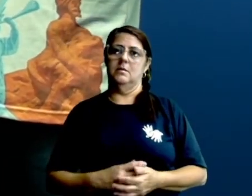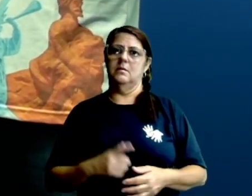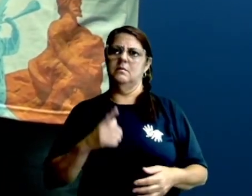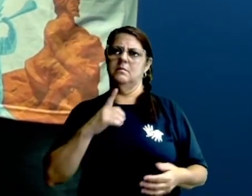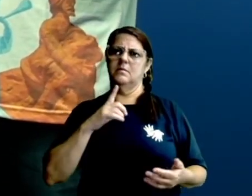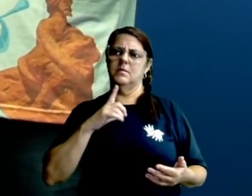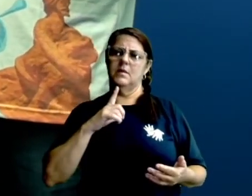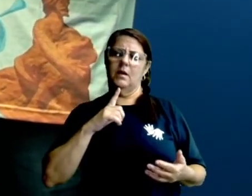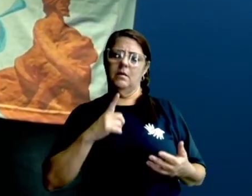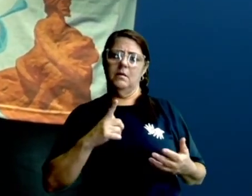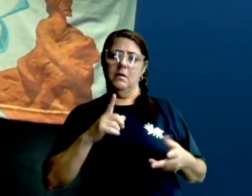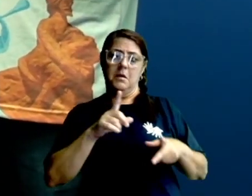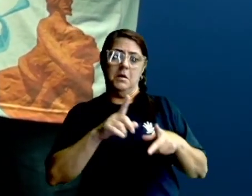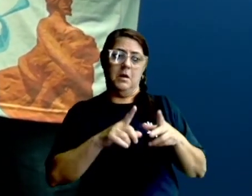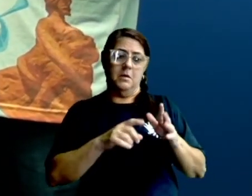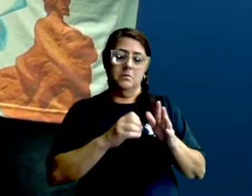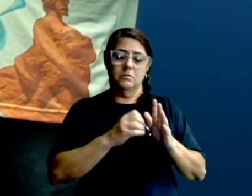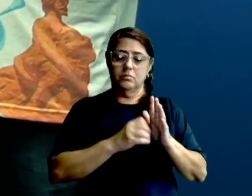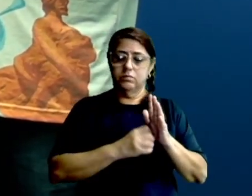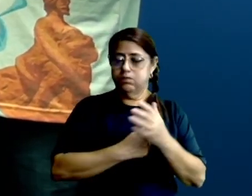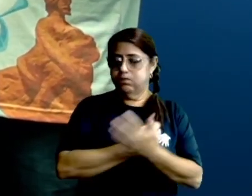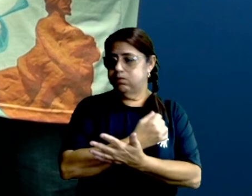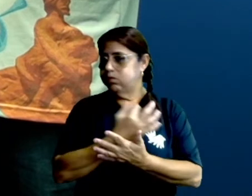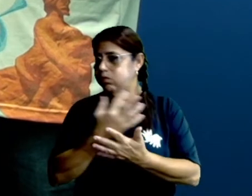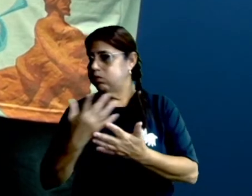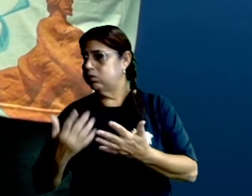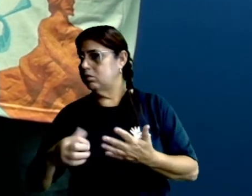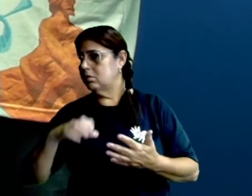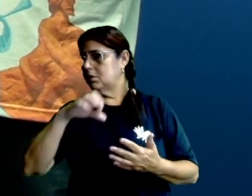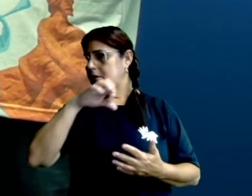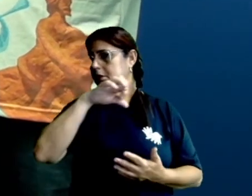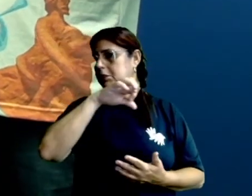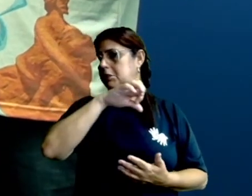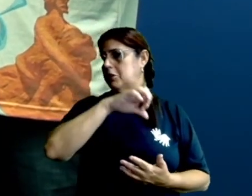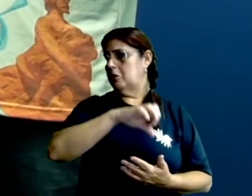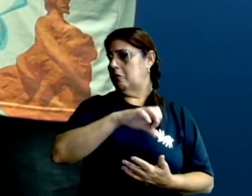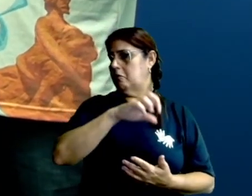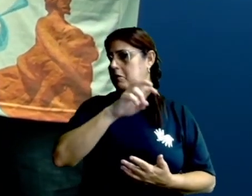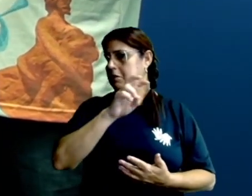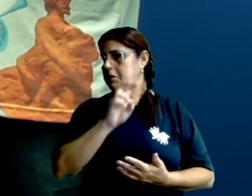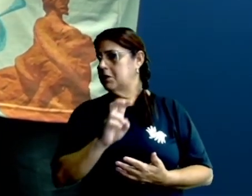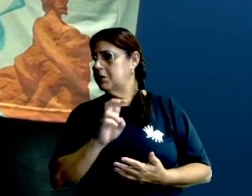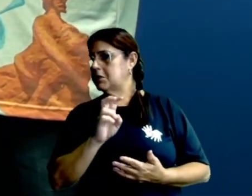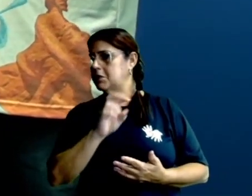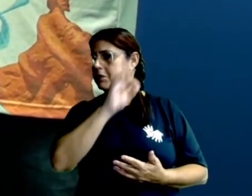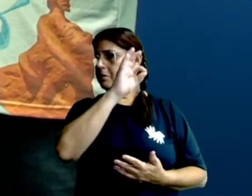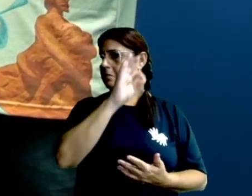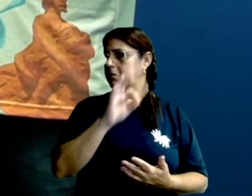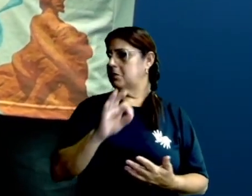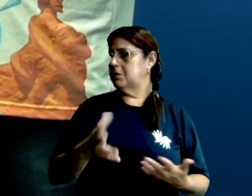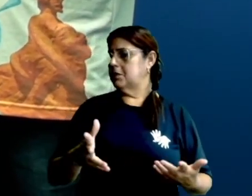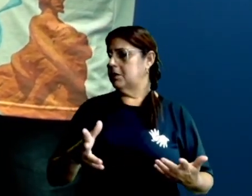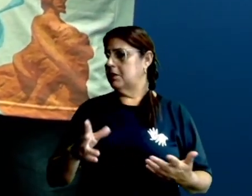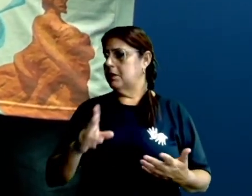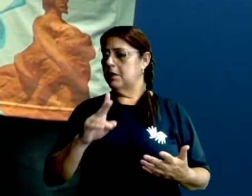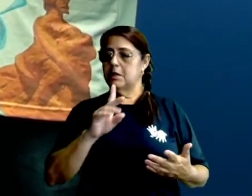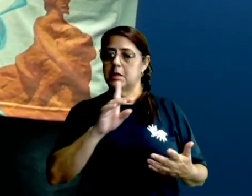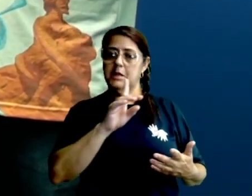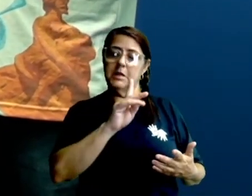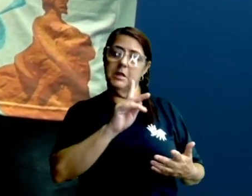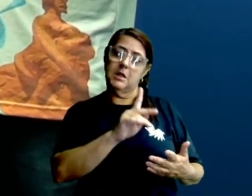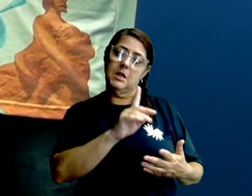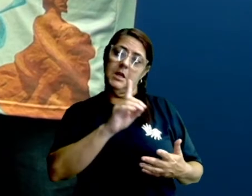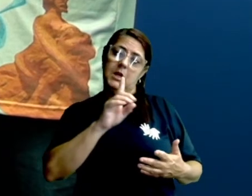aparecido aí com os melhores IDHs do mundo, mais de 0,95, 950, né, de IDH, que isso é